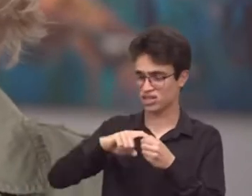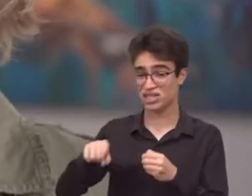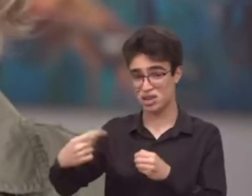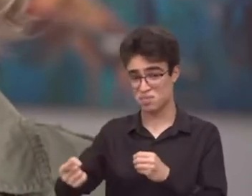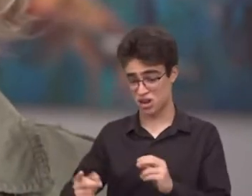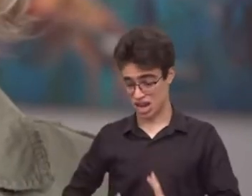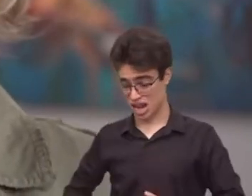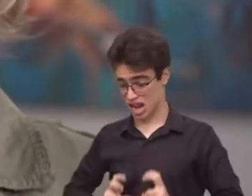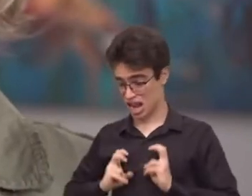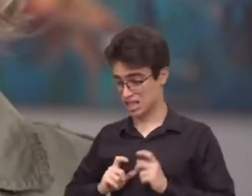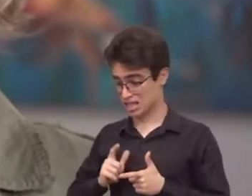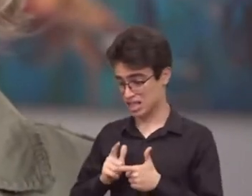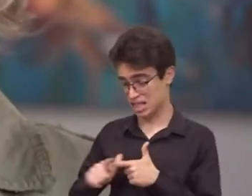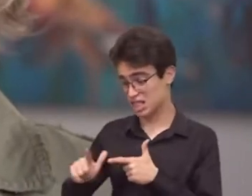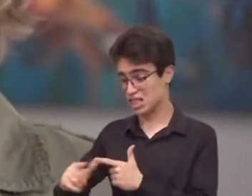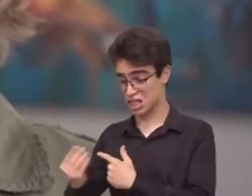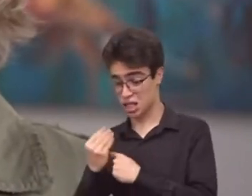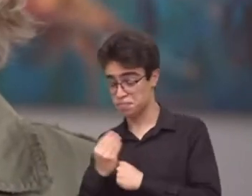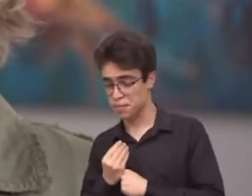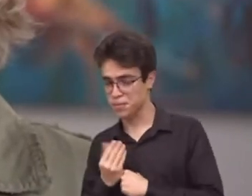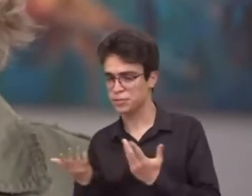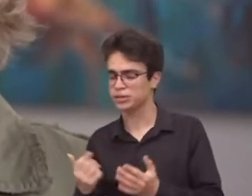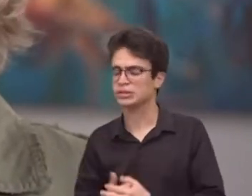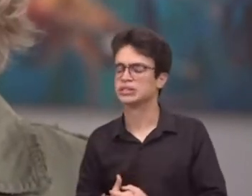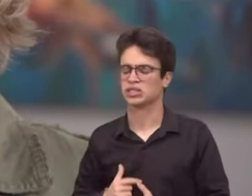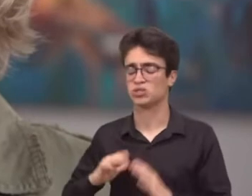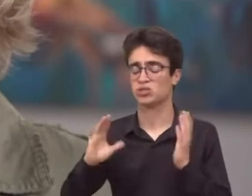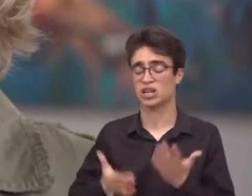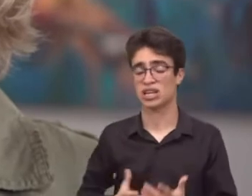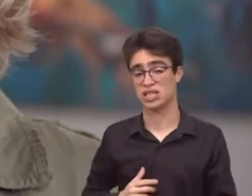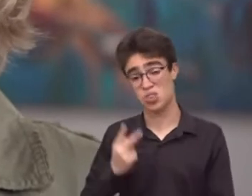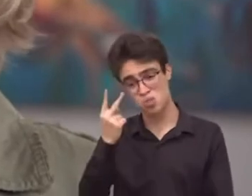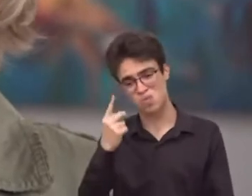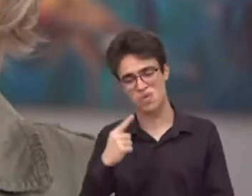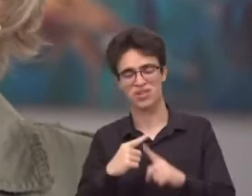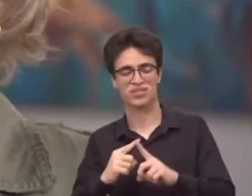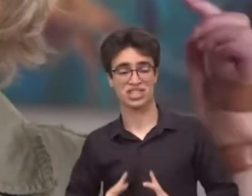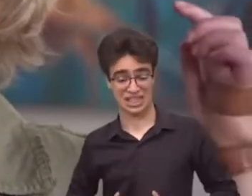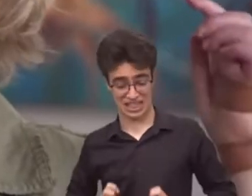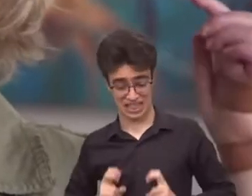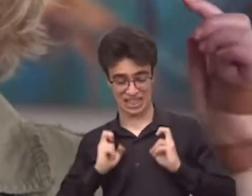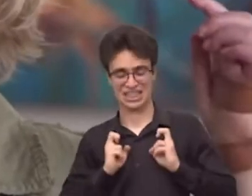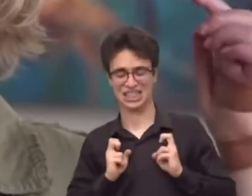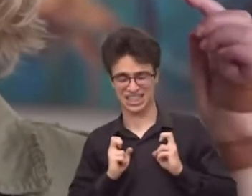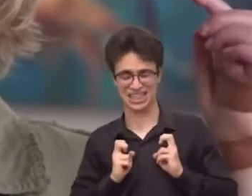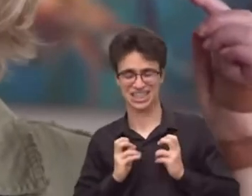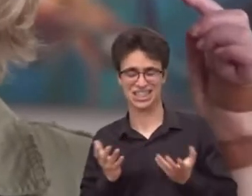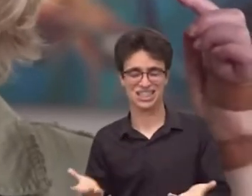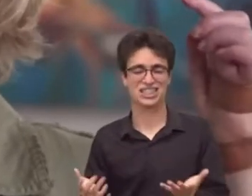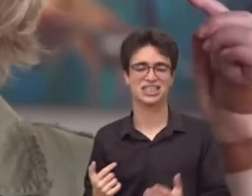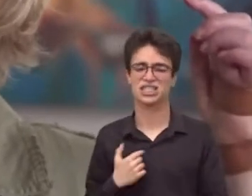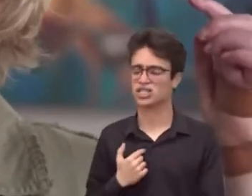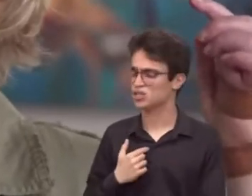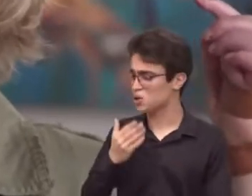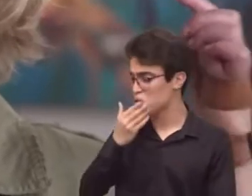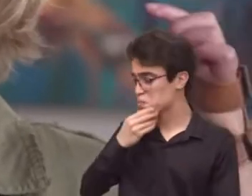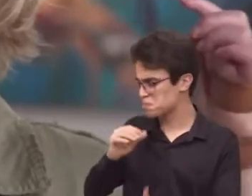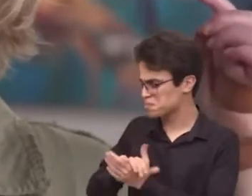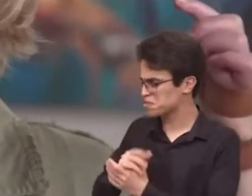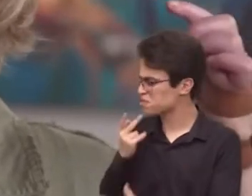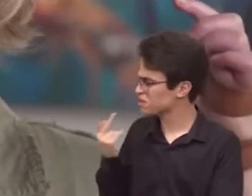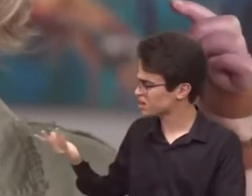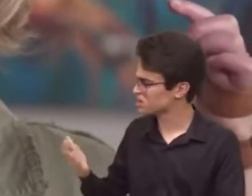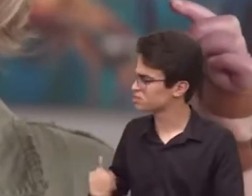eu tive como você disse duas vezes lutado contra o câncer eu estava dizendo para o meu marido no